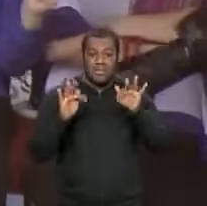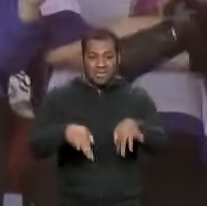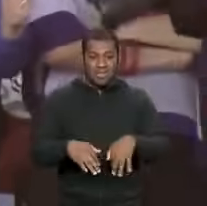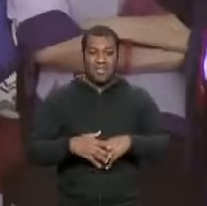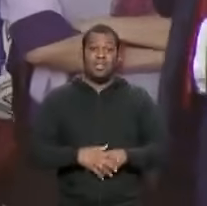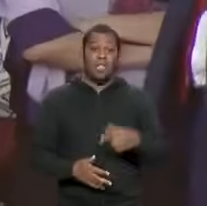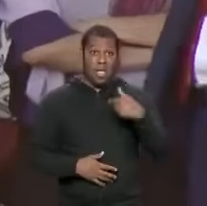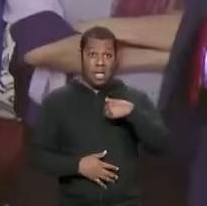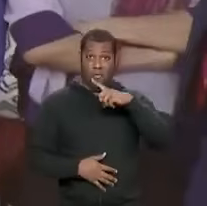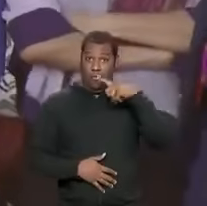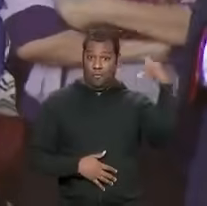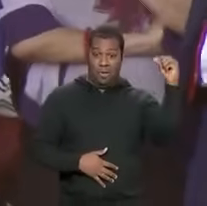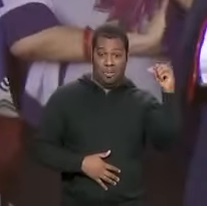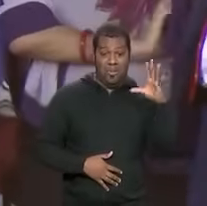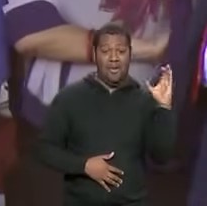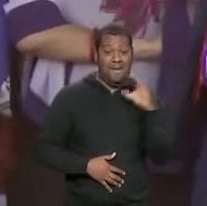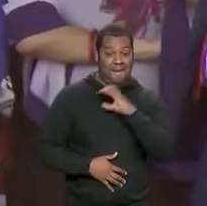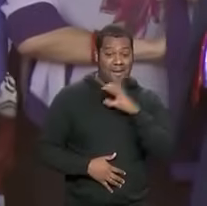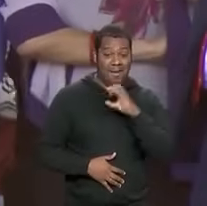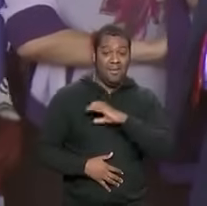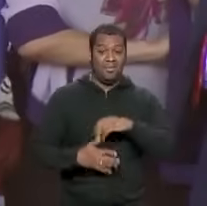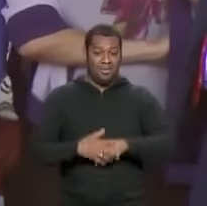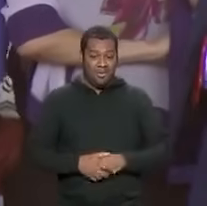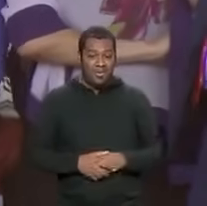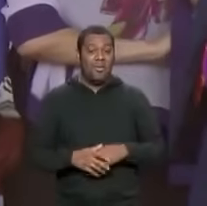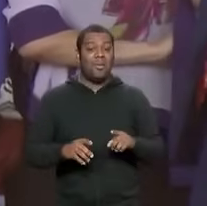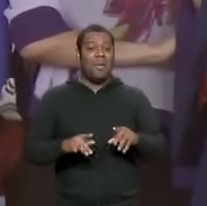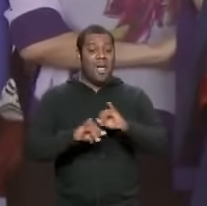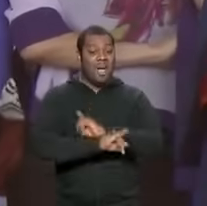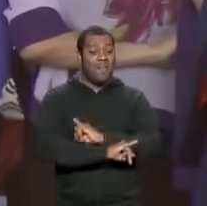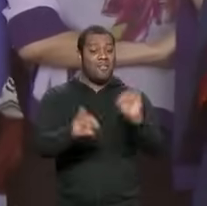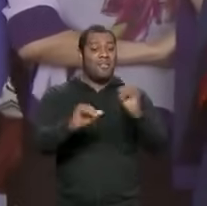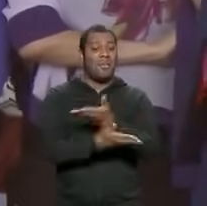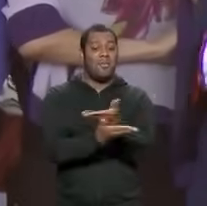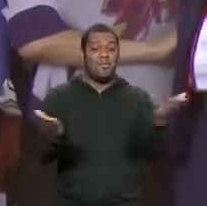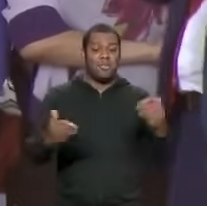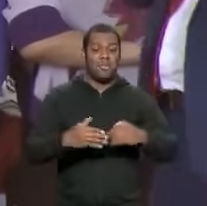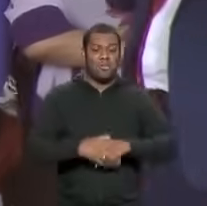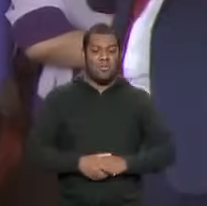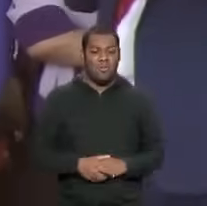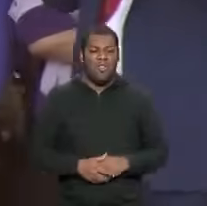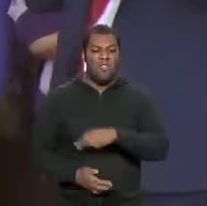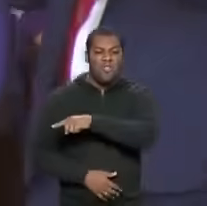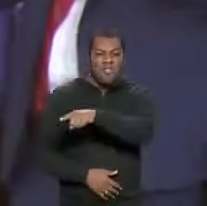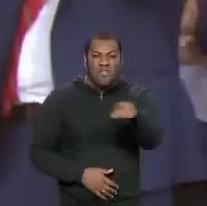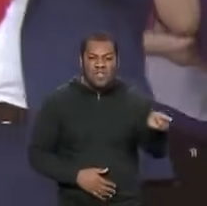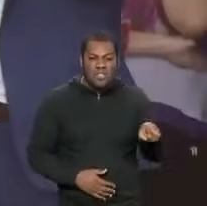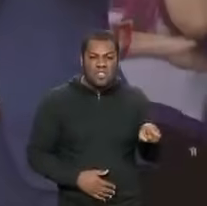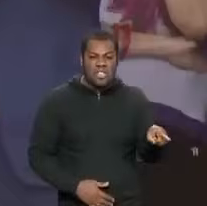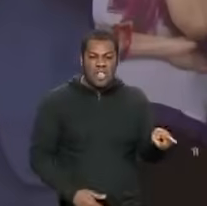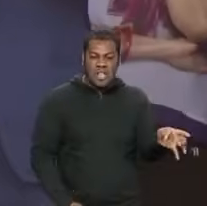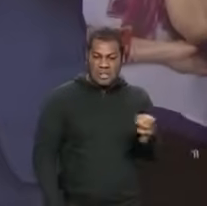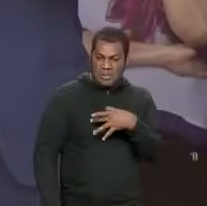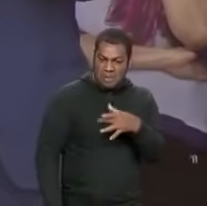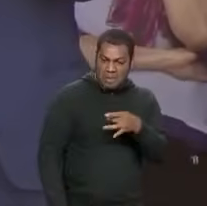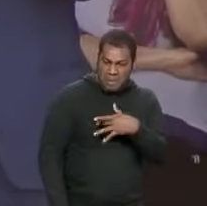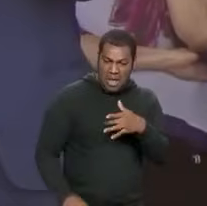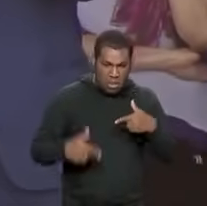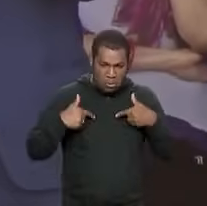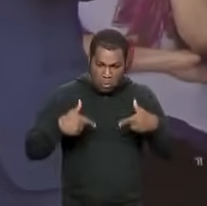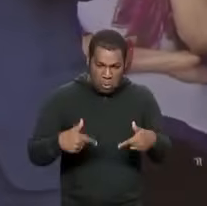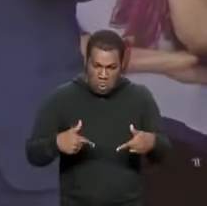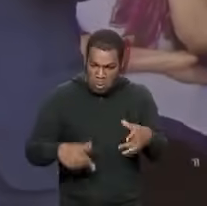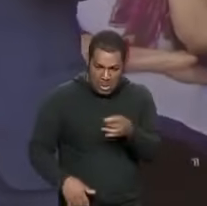eu tenho que sair correndo Dizer para vocês não tenham medo de reivindicar